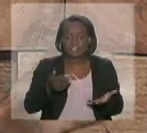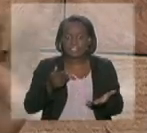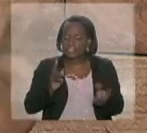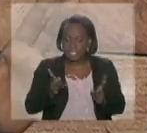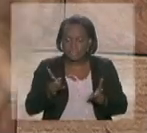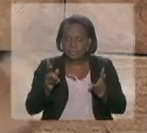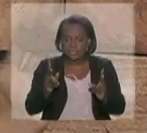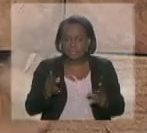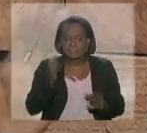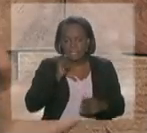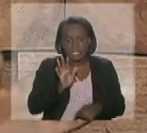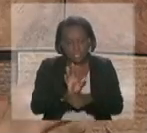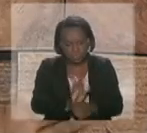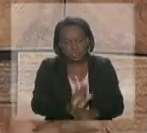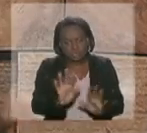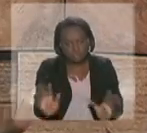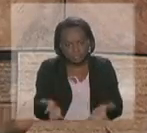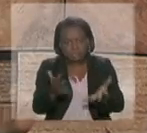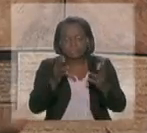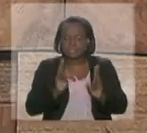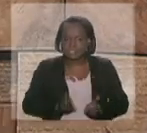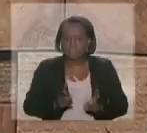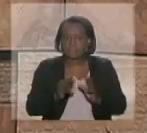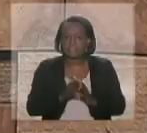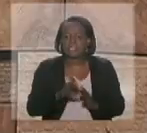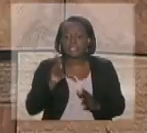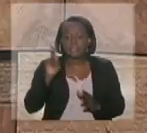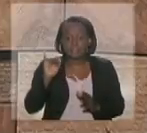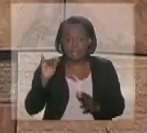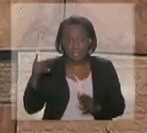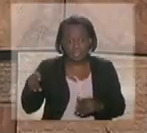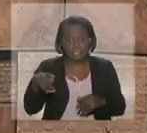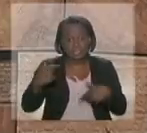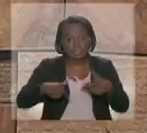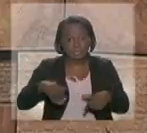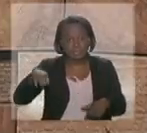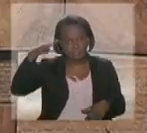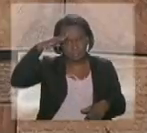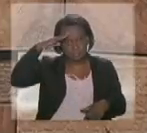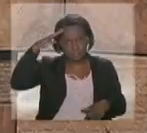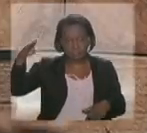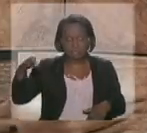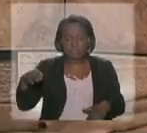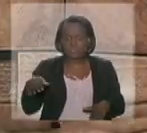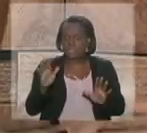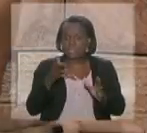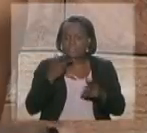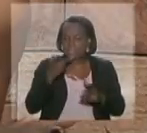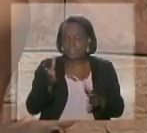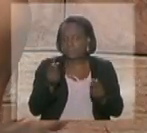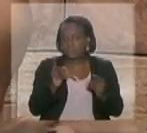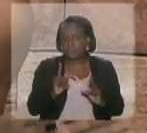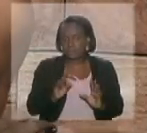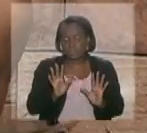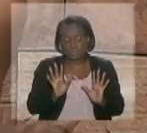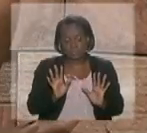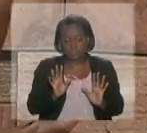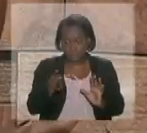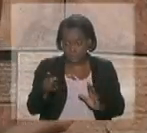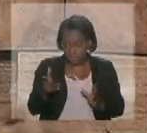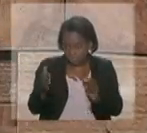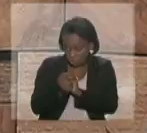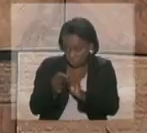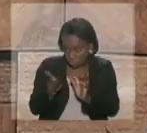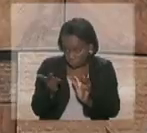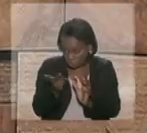sempre dessa forma me apoiando dessa forma meu pai por ser militar nunca falou muito a questão sempre